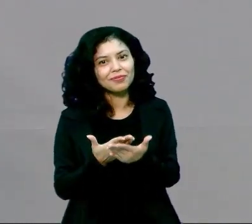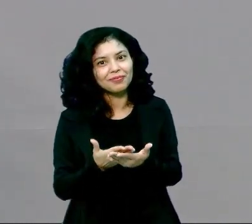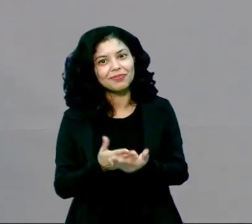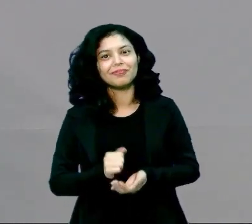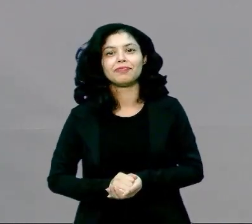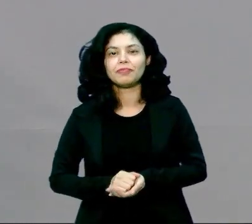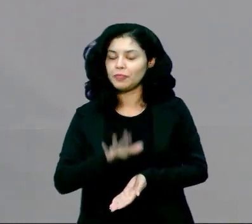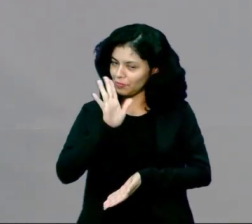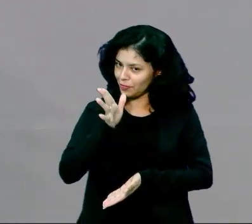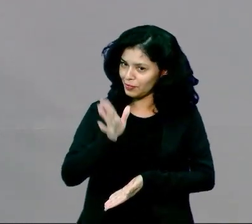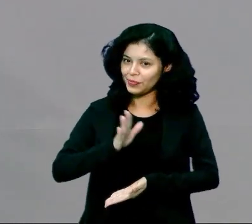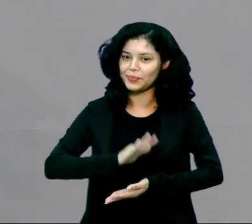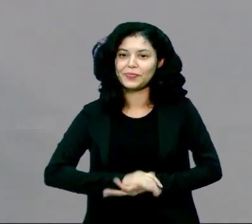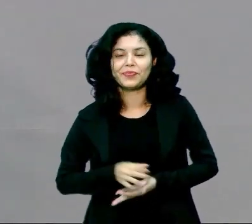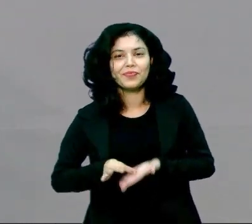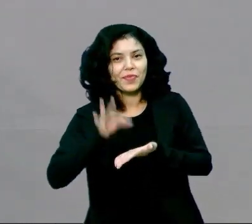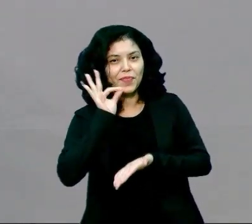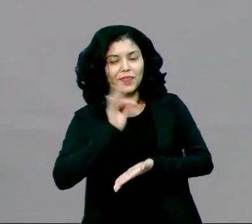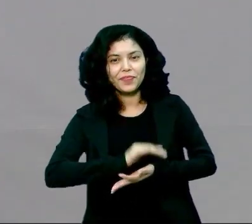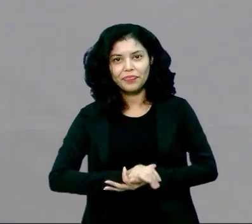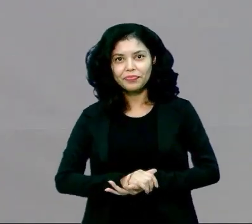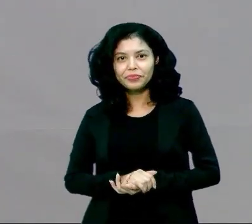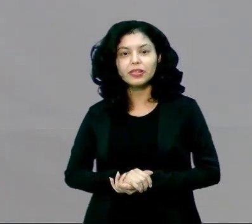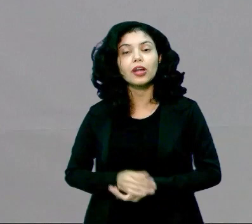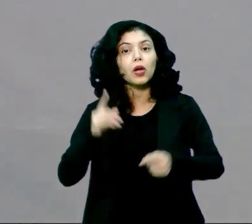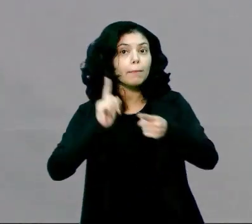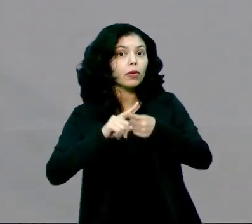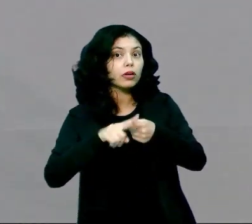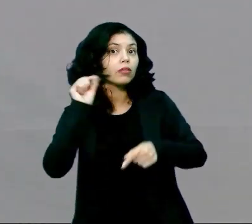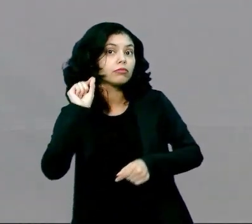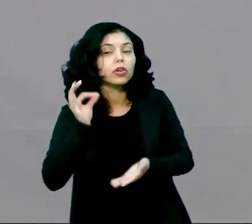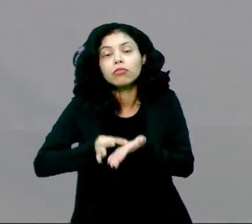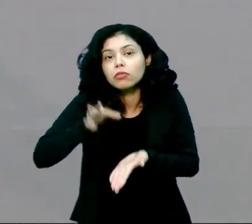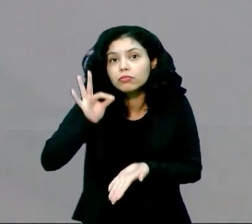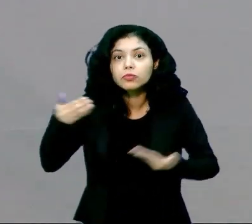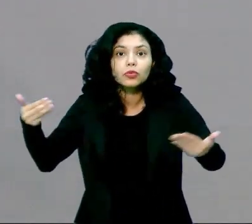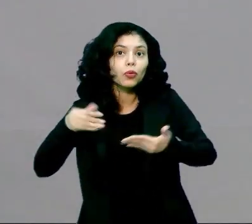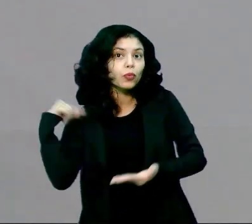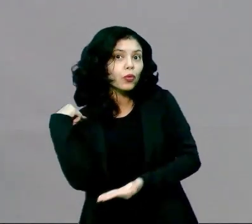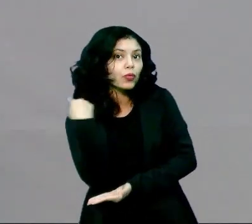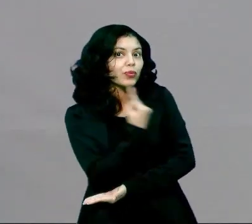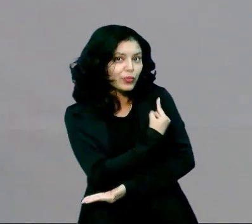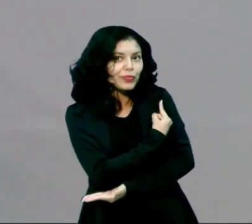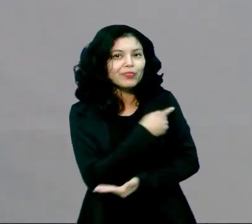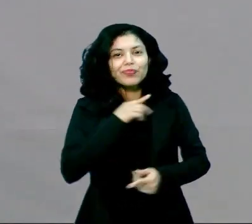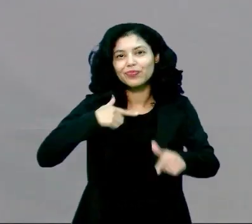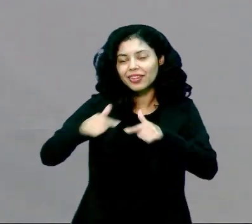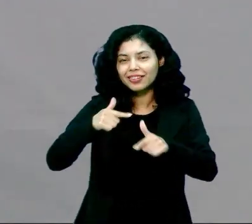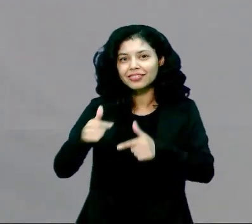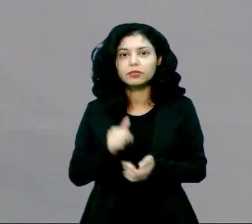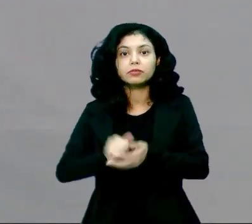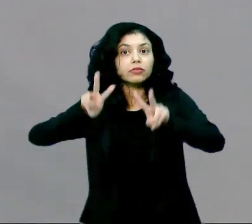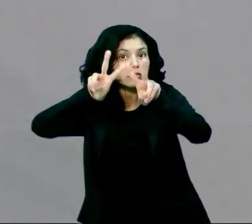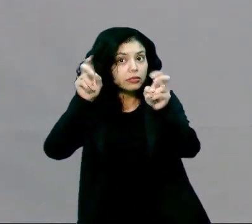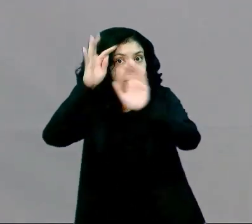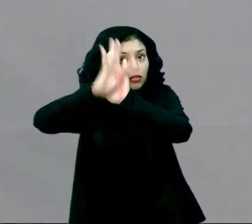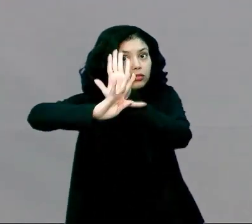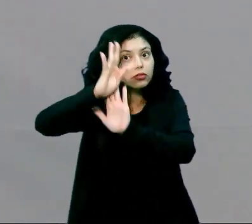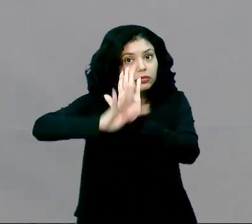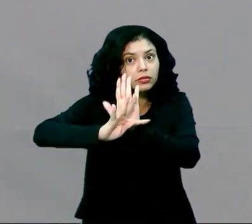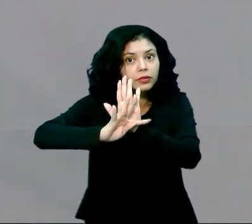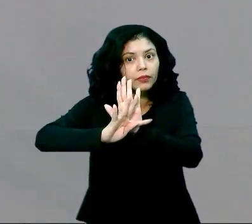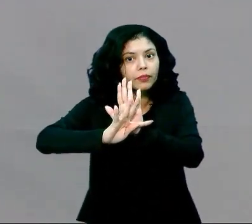Deixa eu só tomar meu cafezinho aqui. Por que o café, galera? Hoje nós vamos trabalhar com os textos